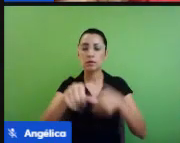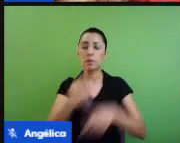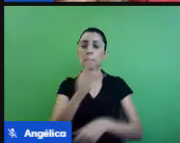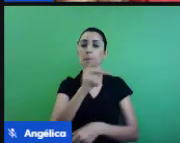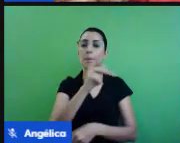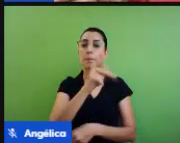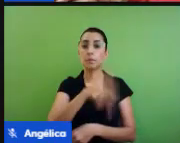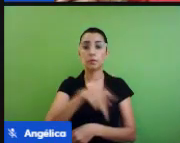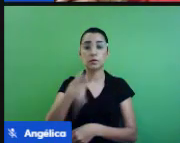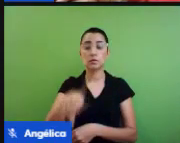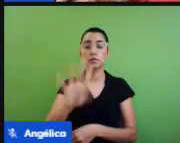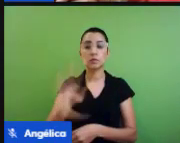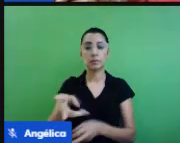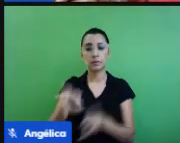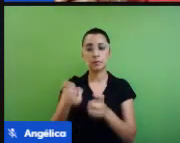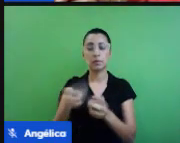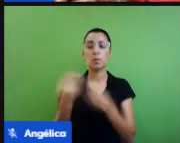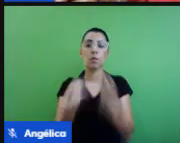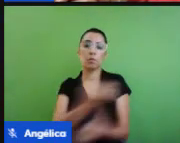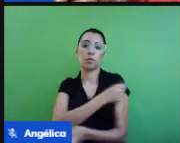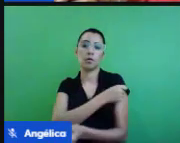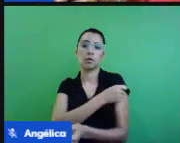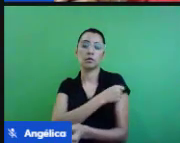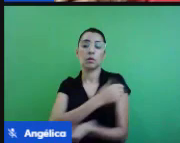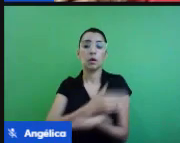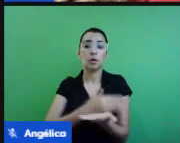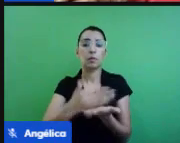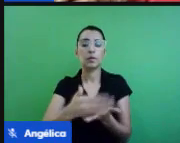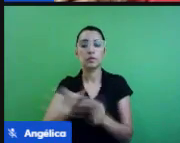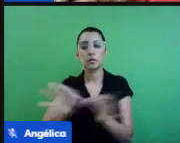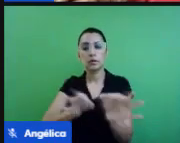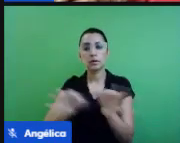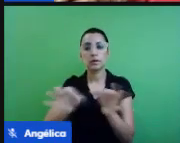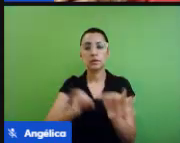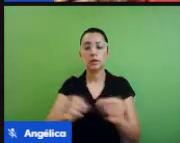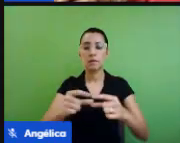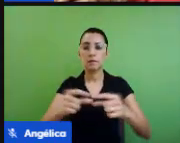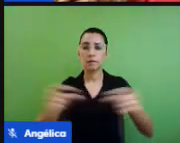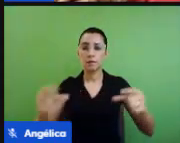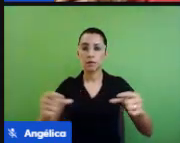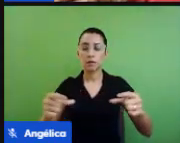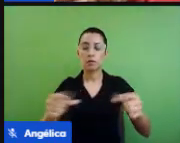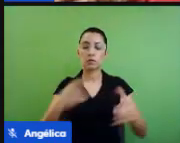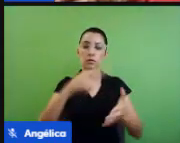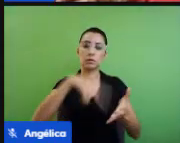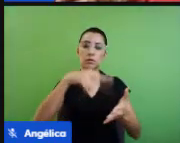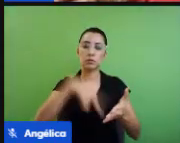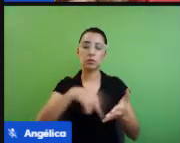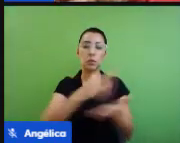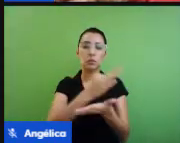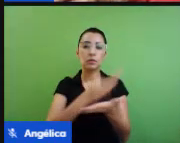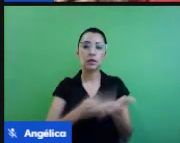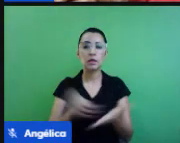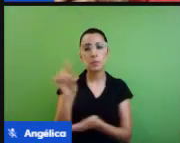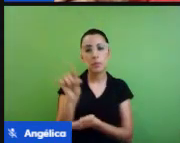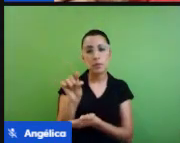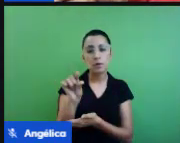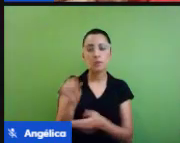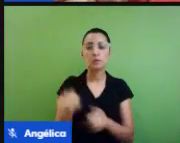se encontrava, e daí, então, começa-se as fichas de leitura com os pequenos textos ou formações de